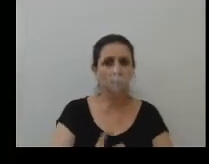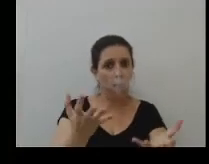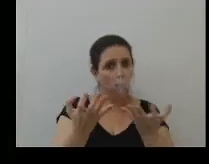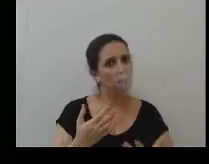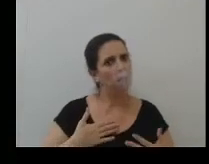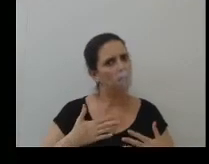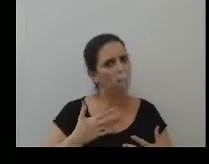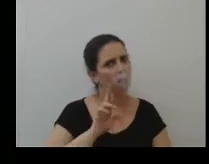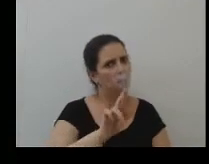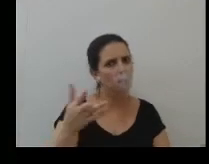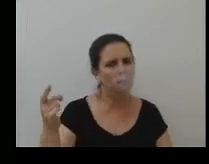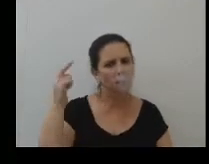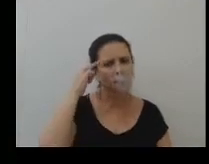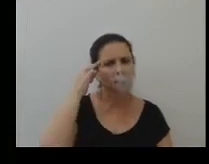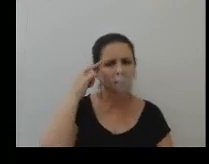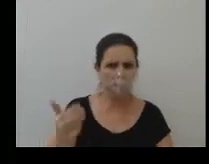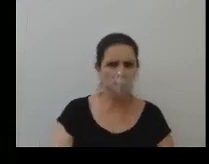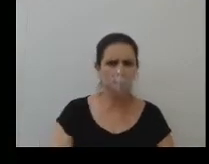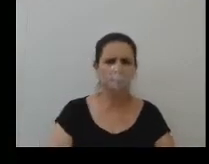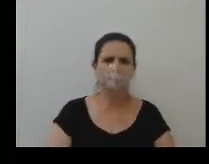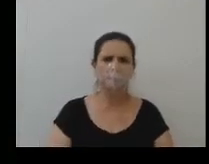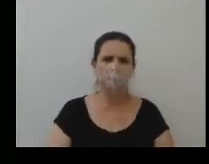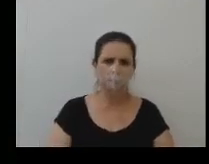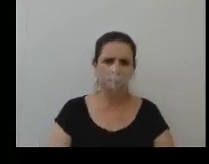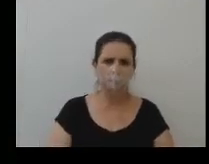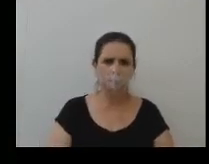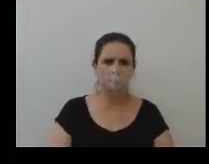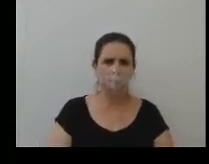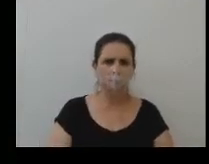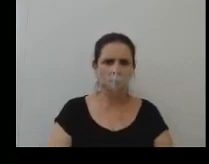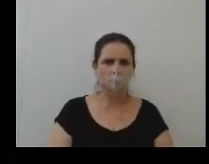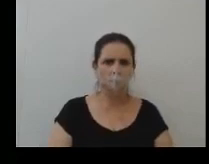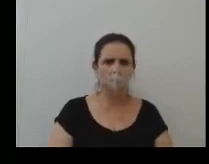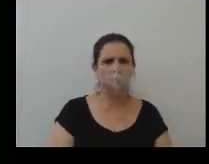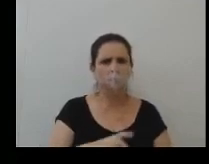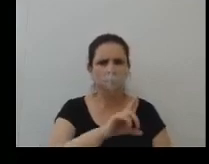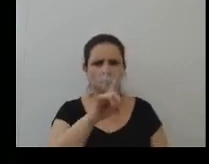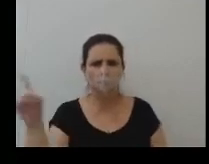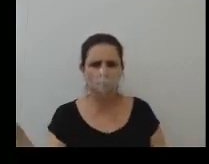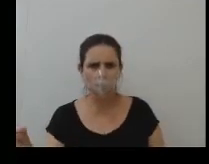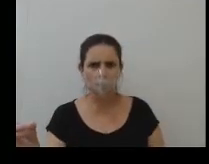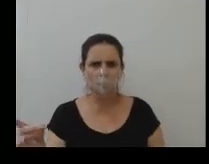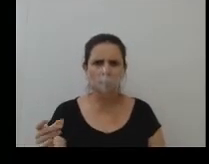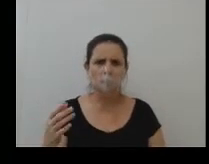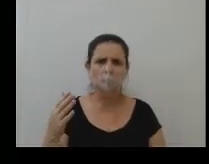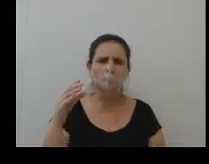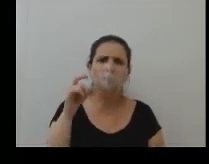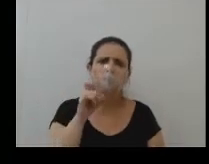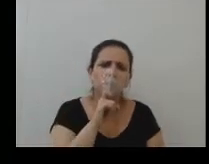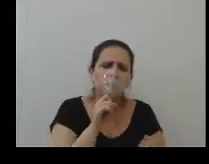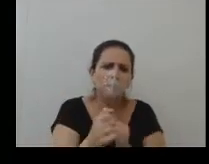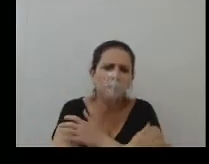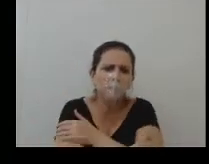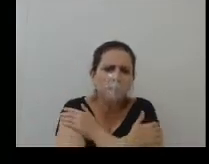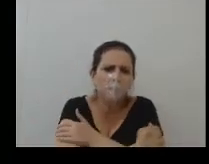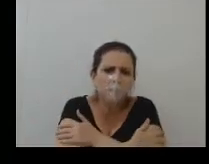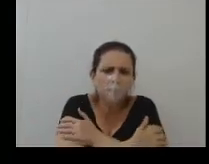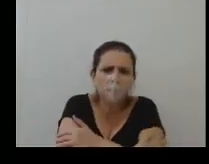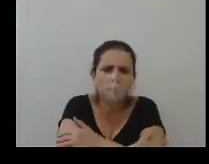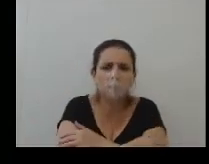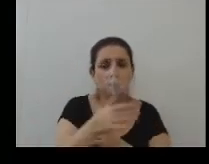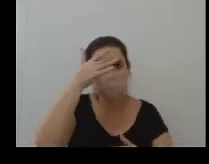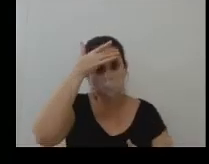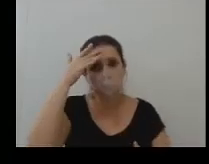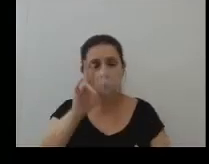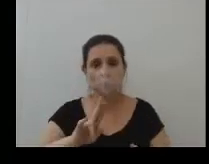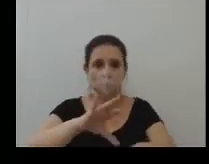quero a resposta, eu quero que vocês pensem bem nela. Em dias com baixas temperaturas, as pessoas